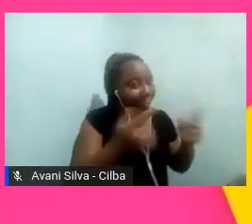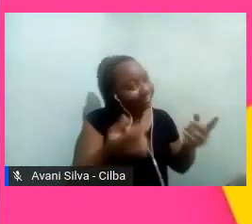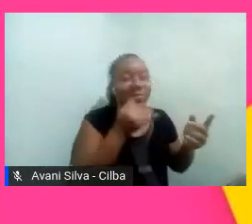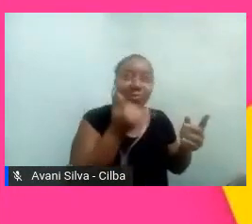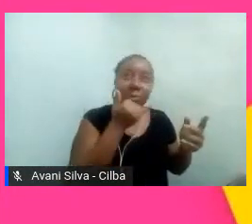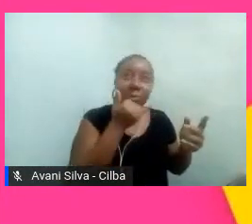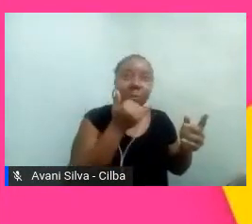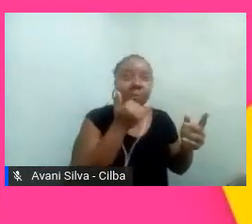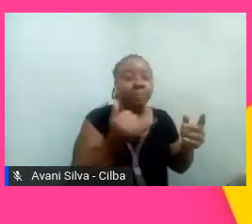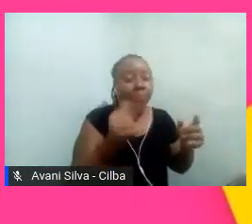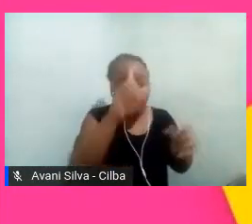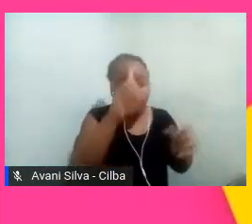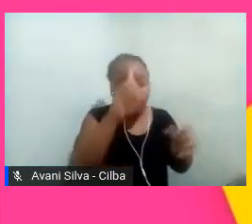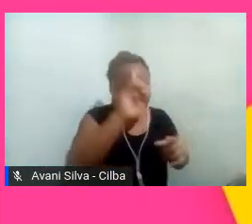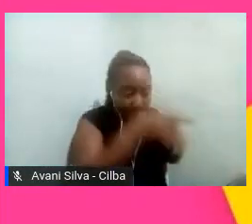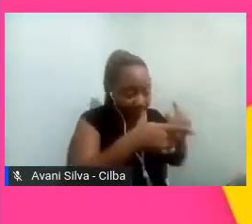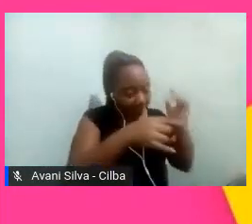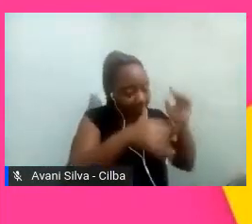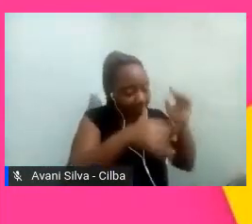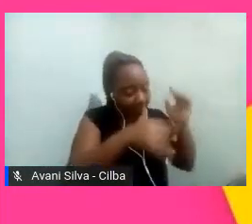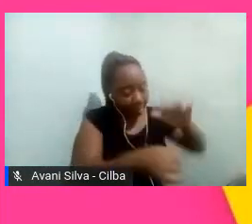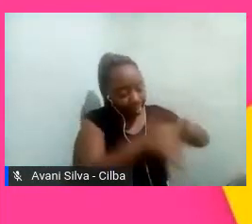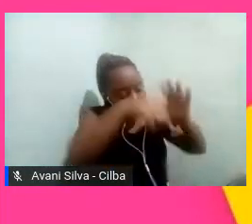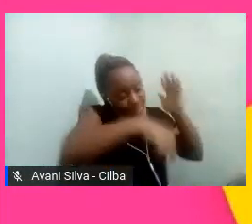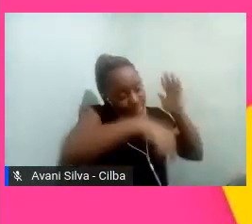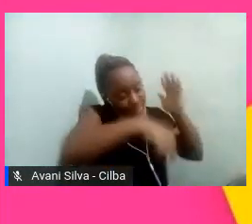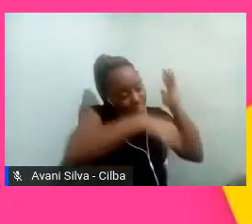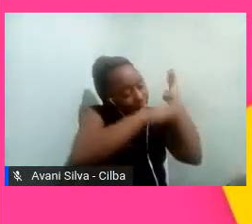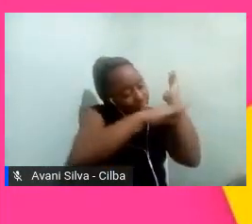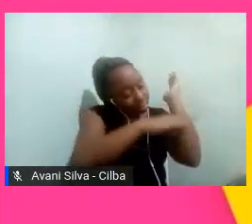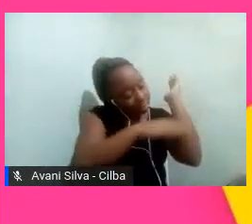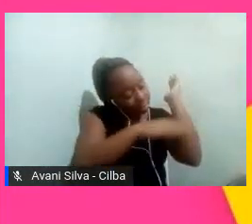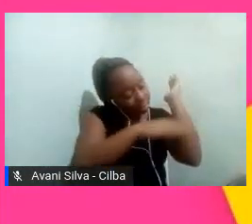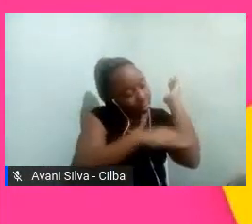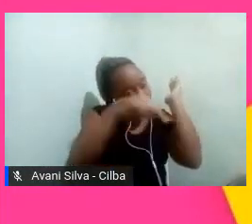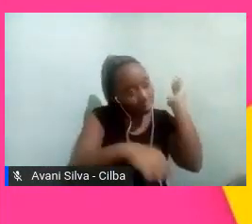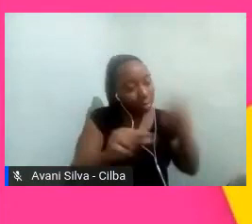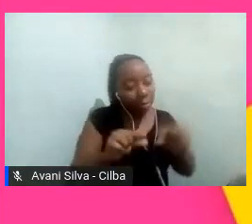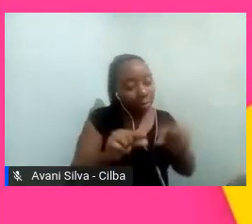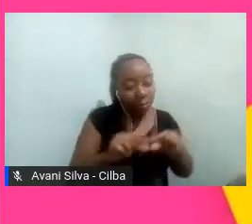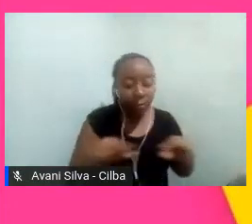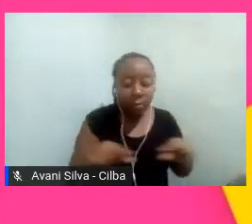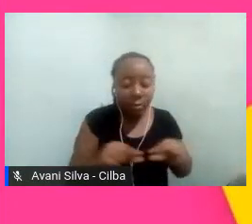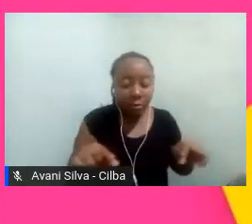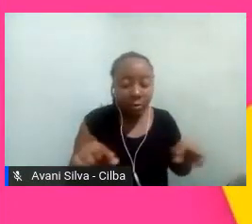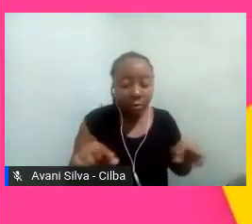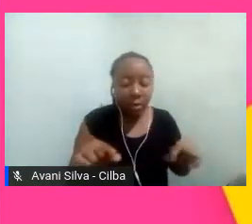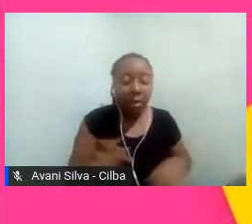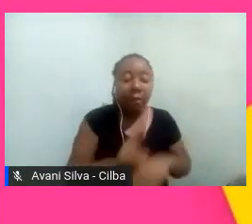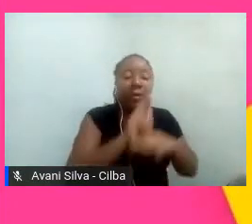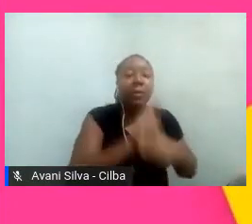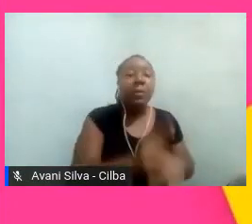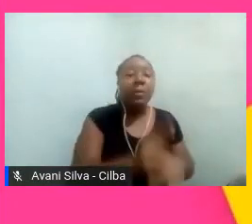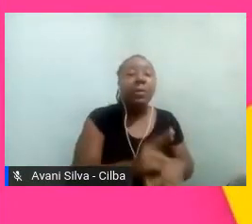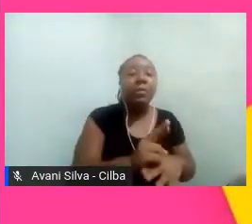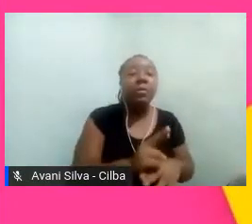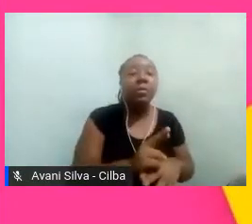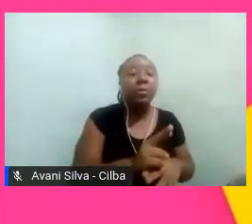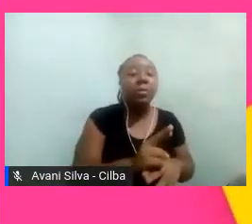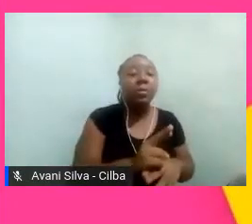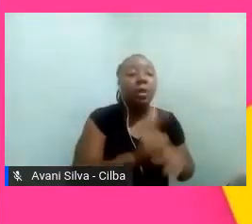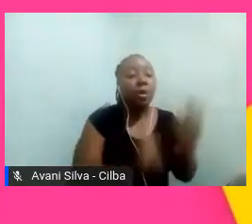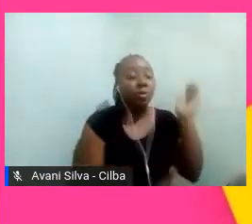comando desce do elevador. E eu vou fazer a linha que vai representar o sobe